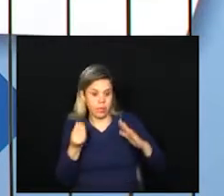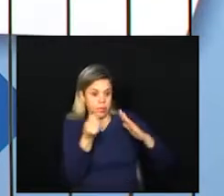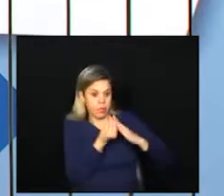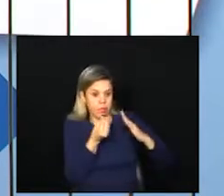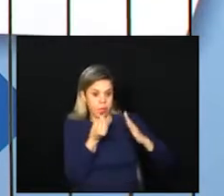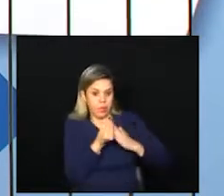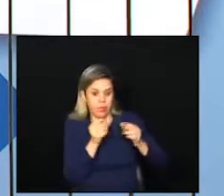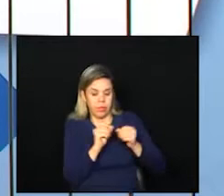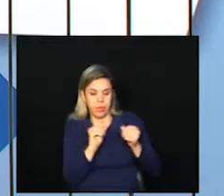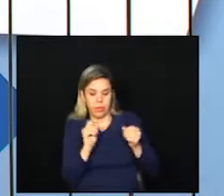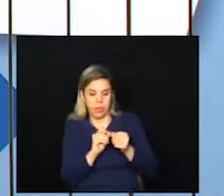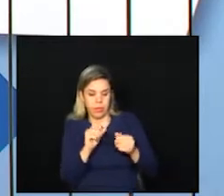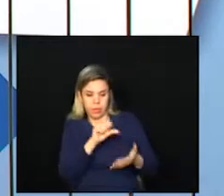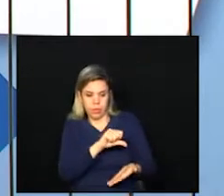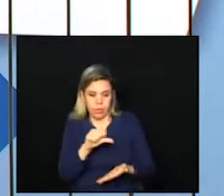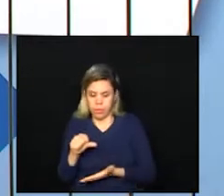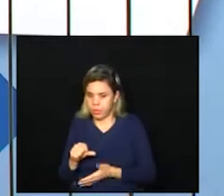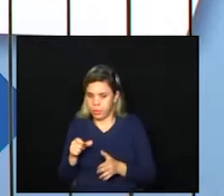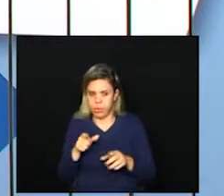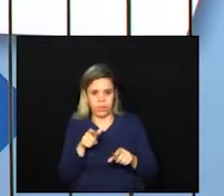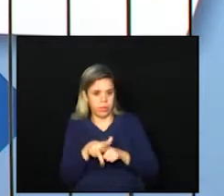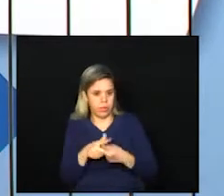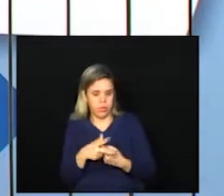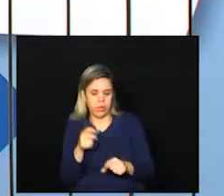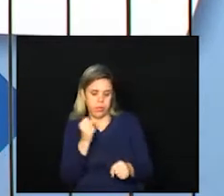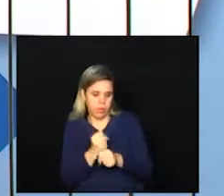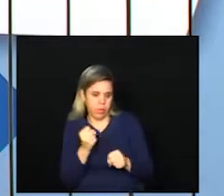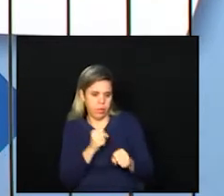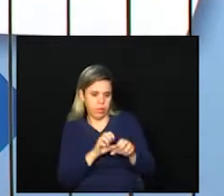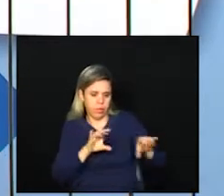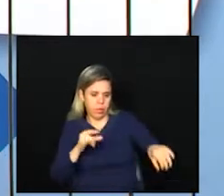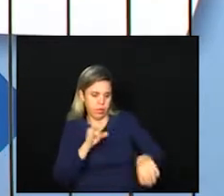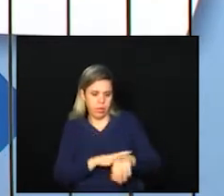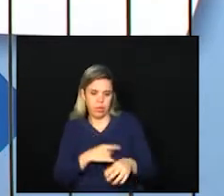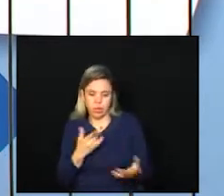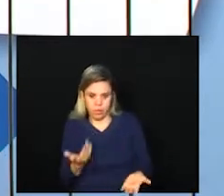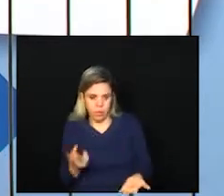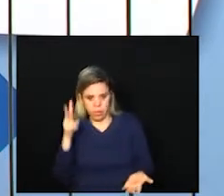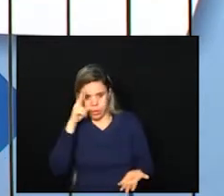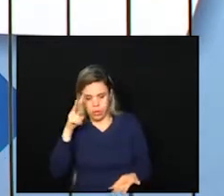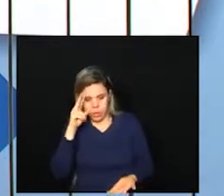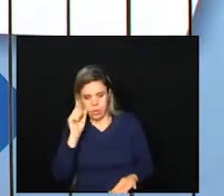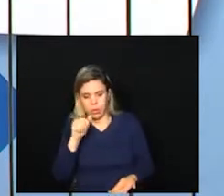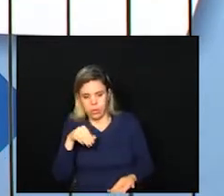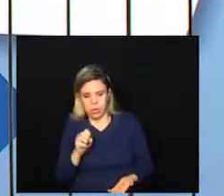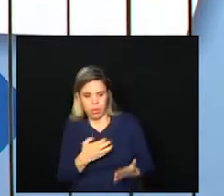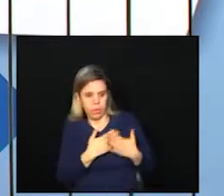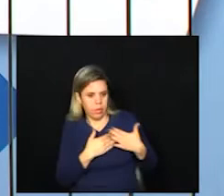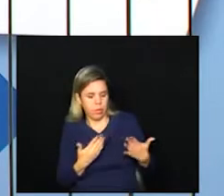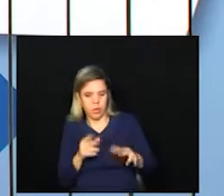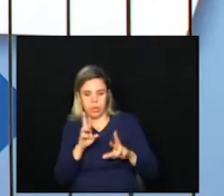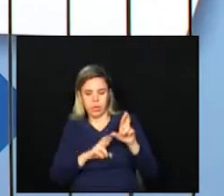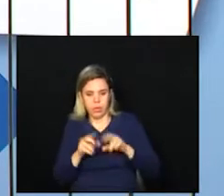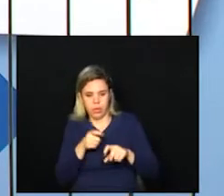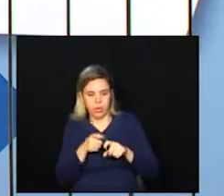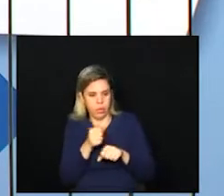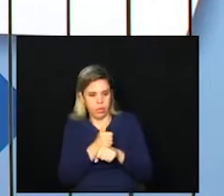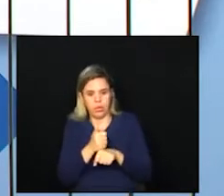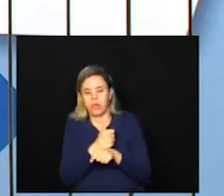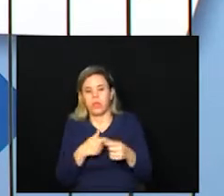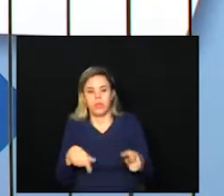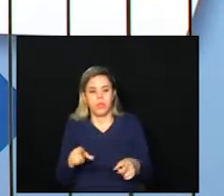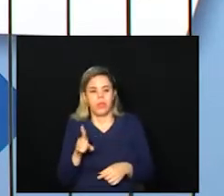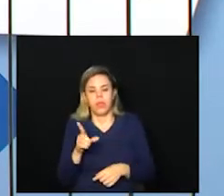fará naquela região um serviço de capeamento de redes. Lembrando que o AME, o Ambulatório de Especialidades Médicas,